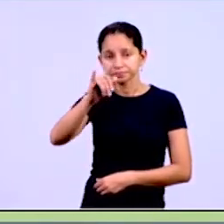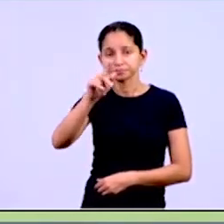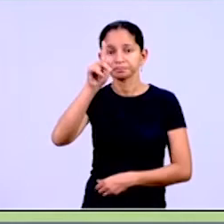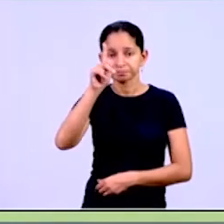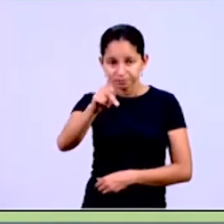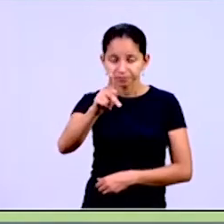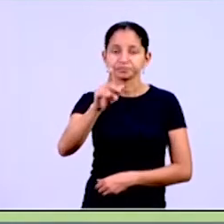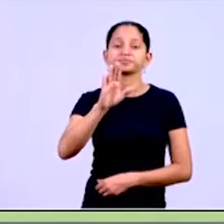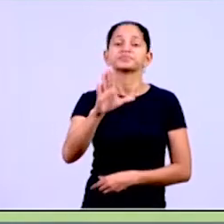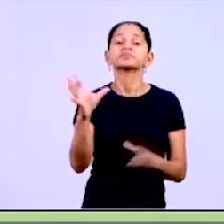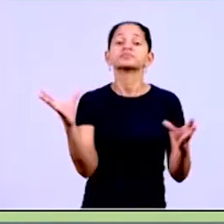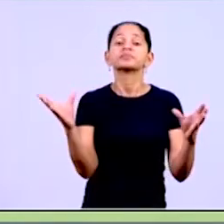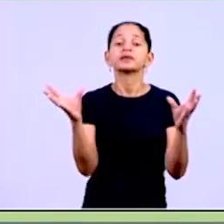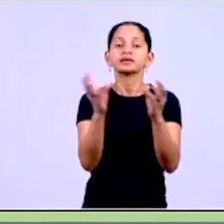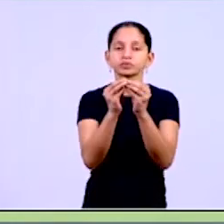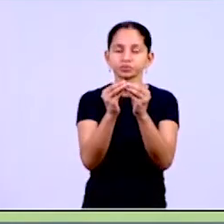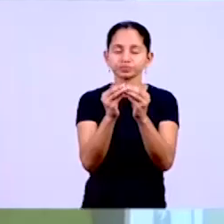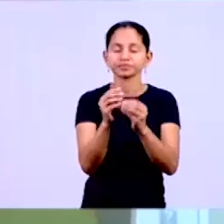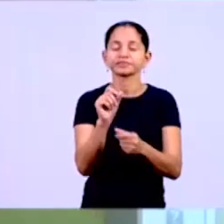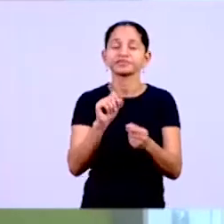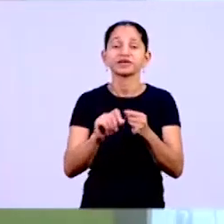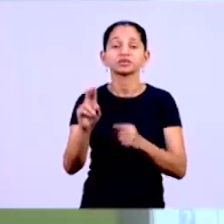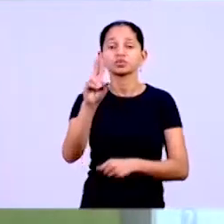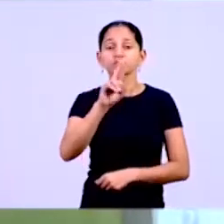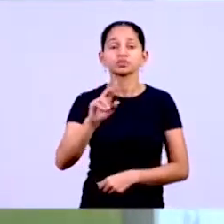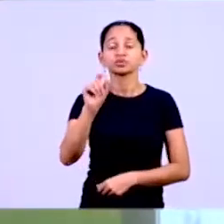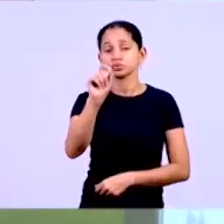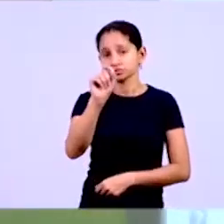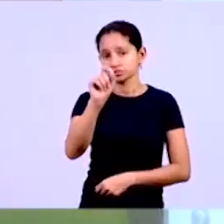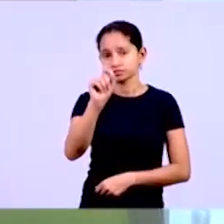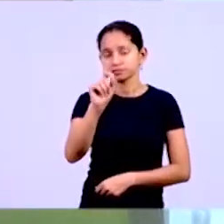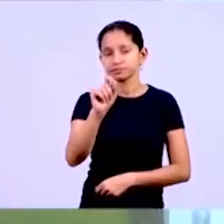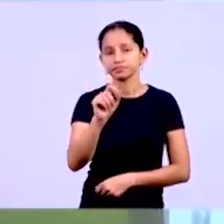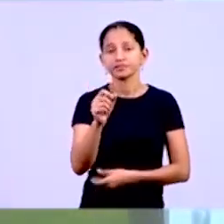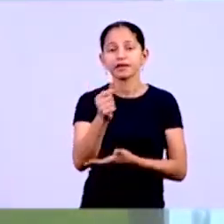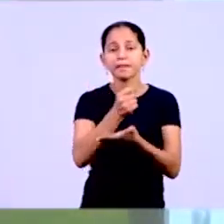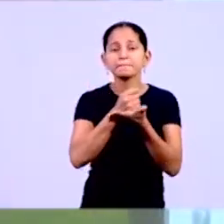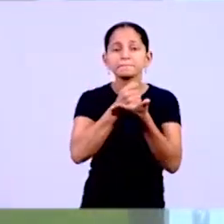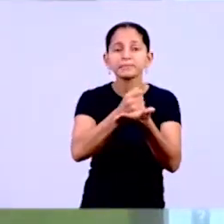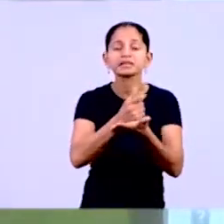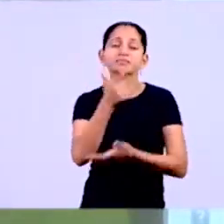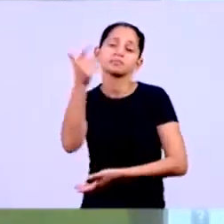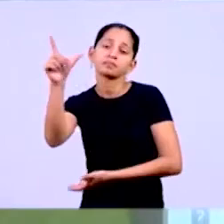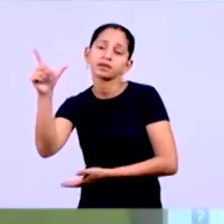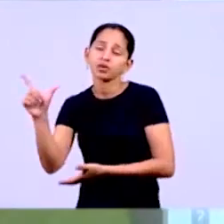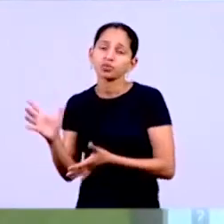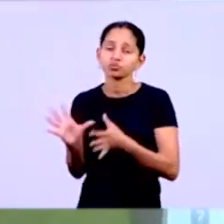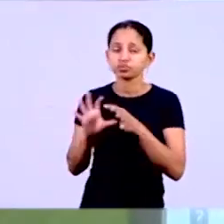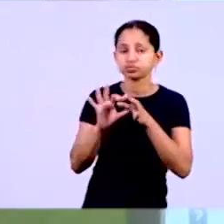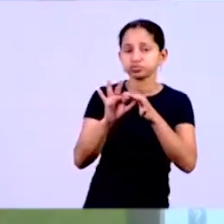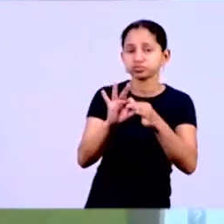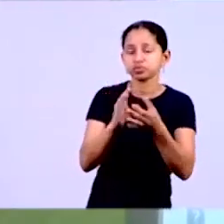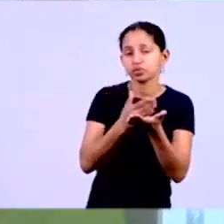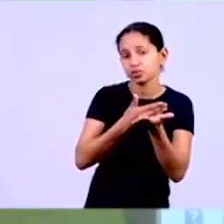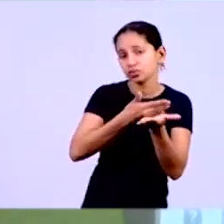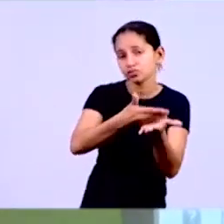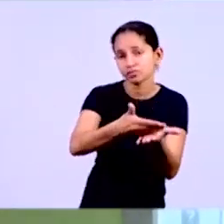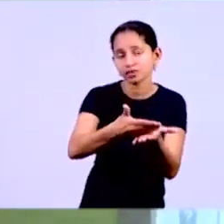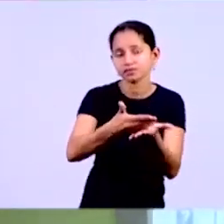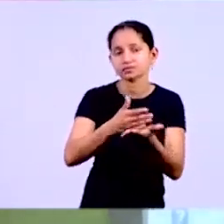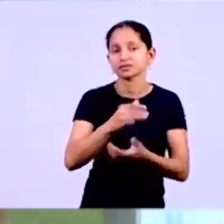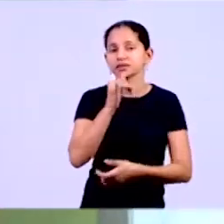gente, para finalizar, ele utiliza, basicamente, ele é a base para outros protocolos muito importantes que a gente utiliza no dia a